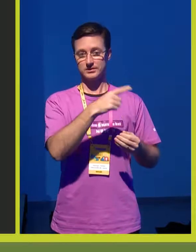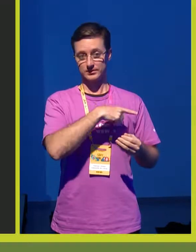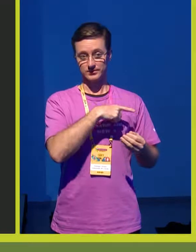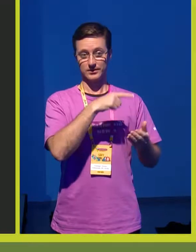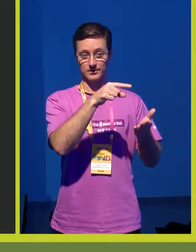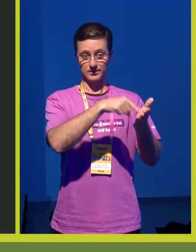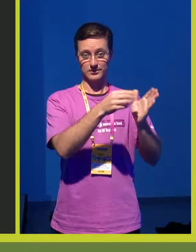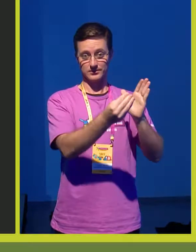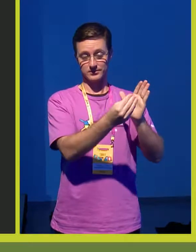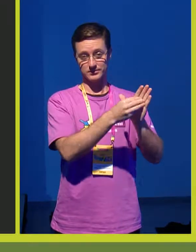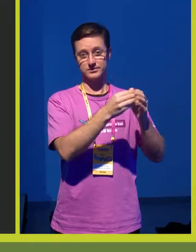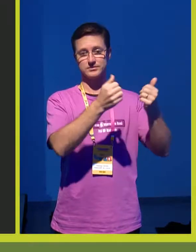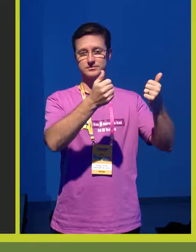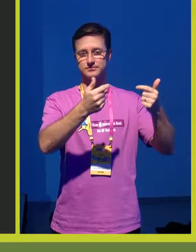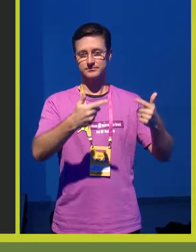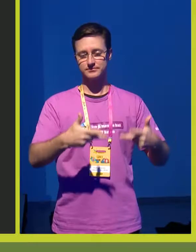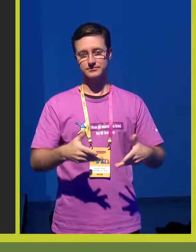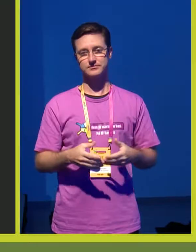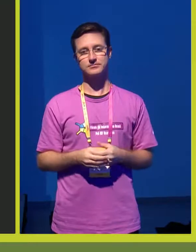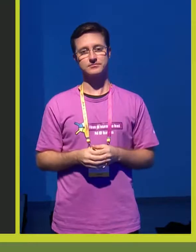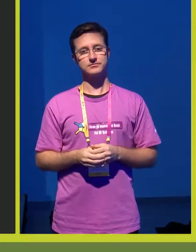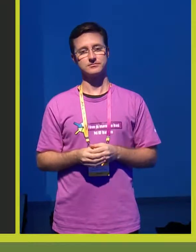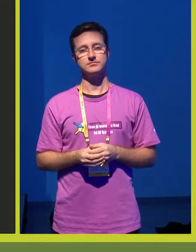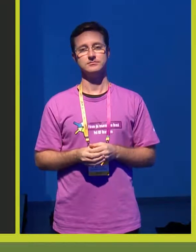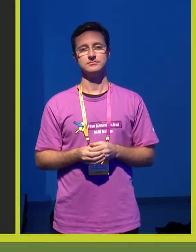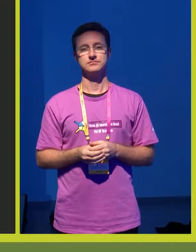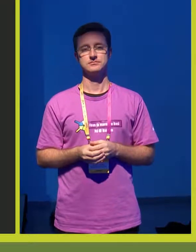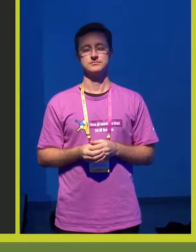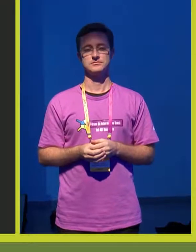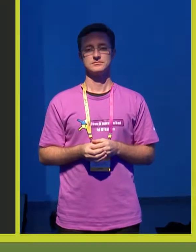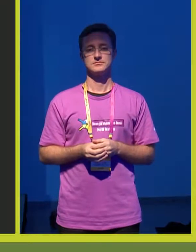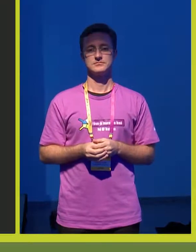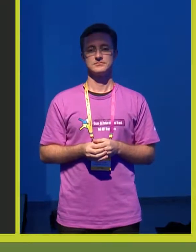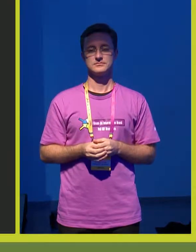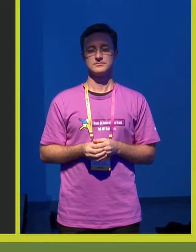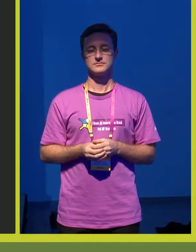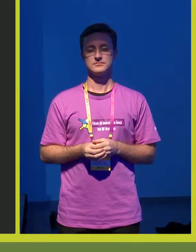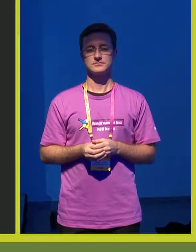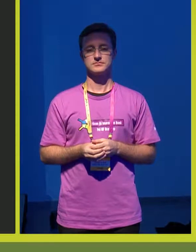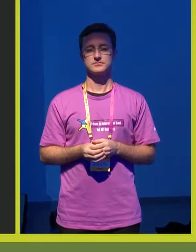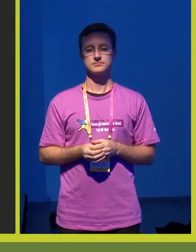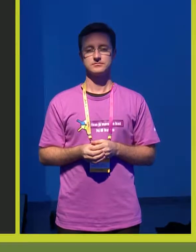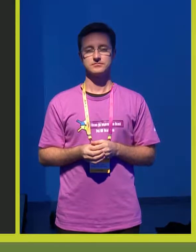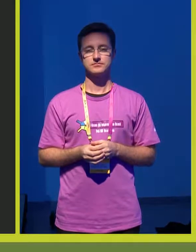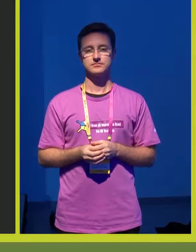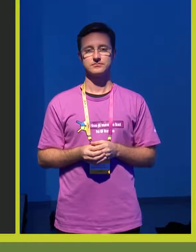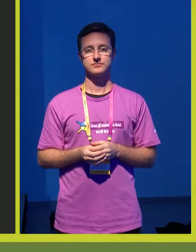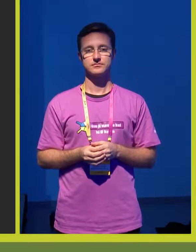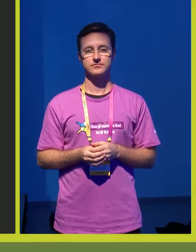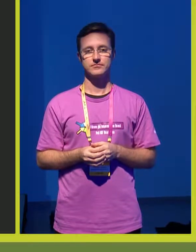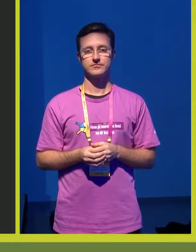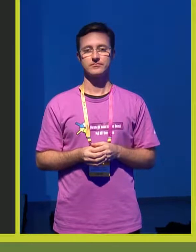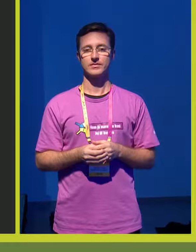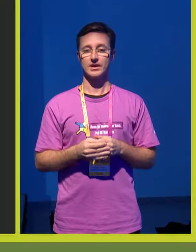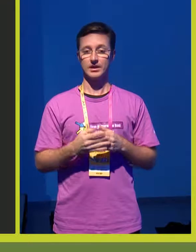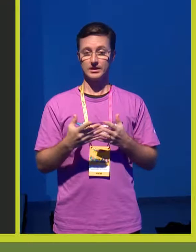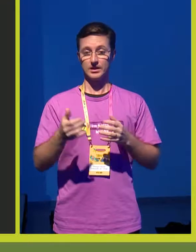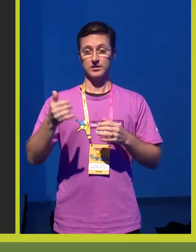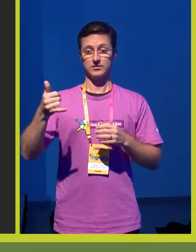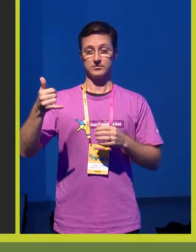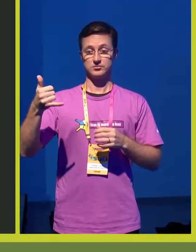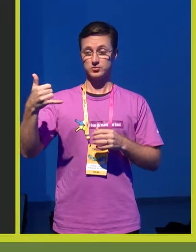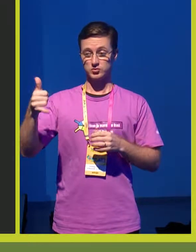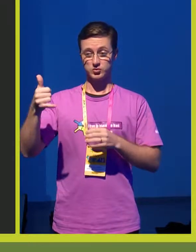inviolável o sigilo da correspondência, as comunicações telegráficas, comunicações telefônicas, salvo no último caso, por ordem judicial, nas